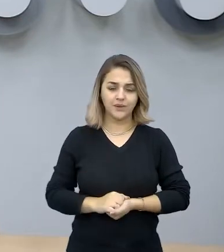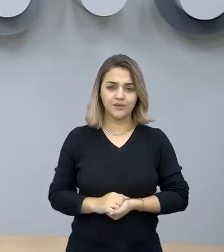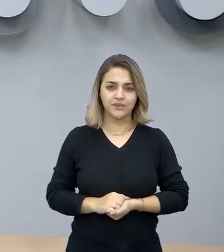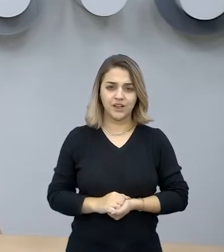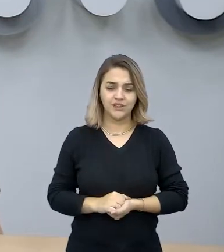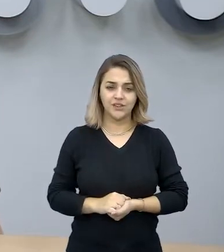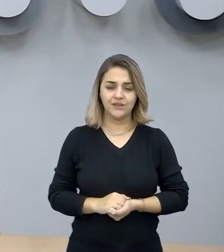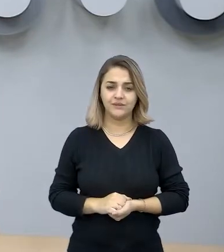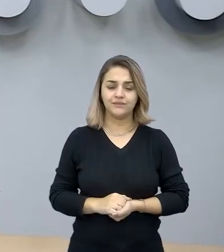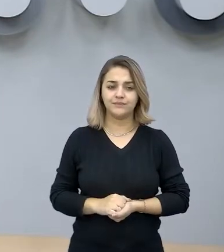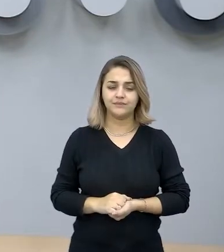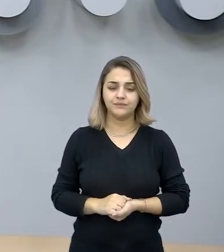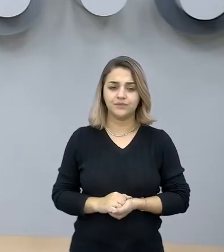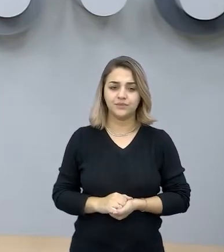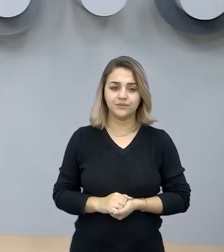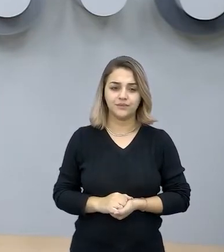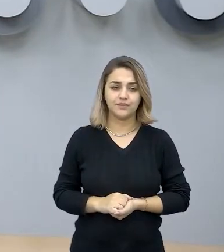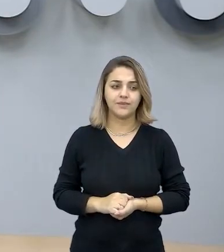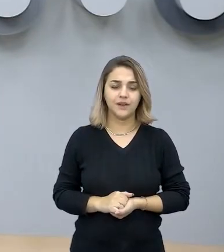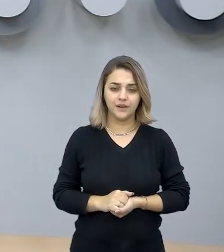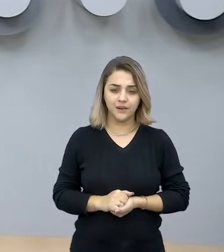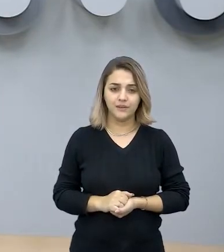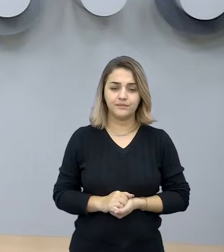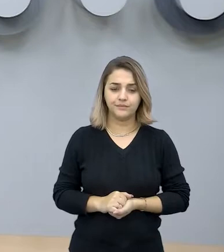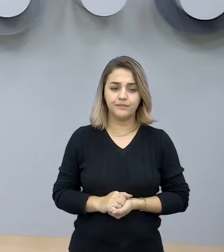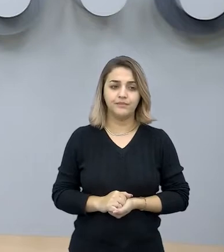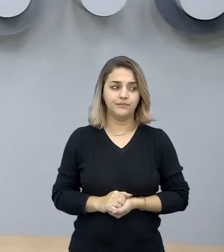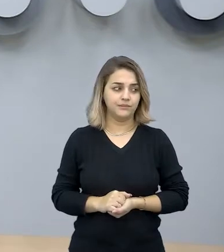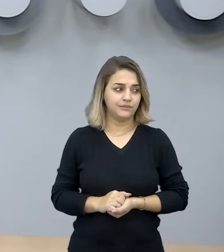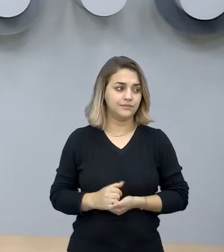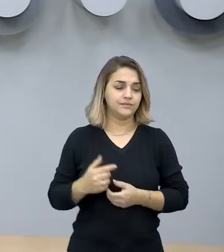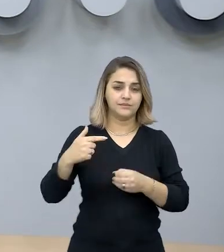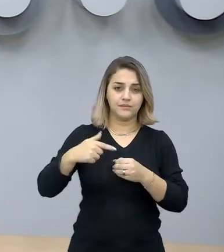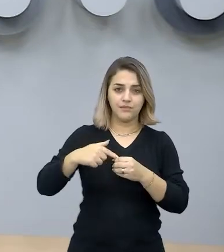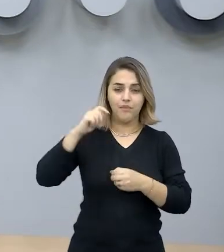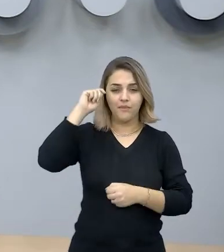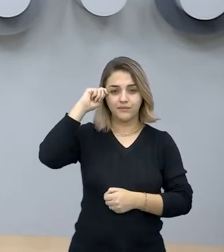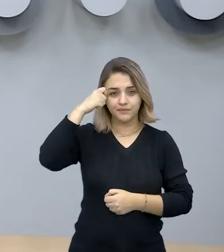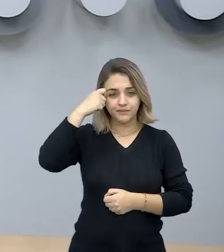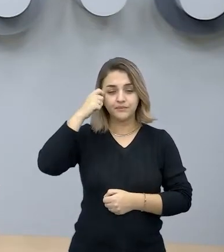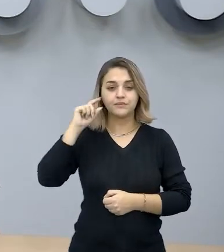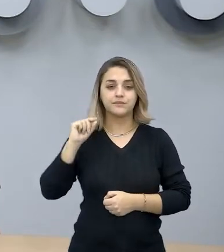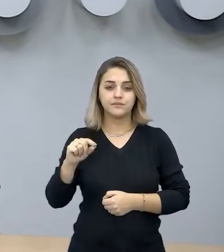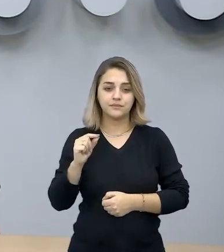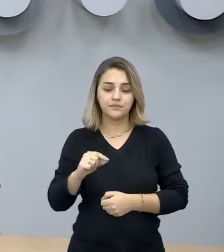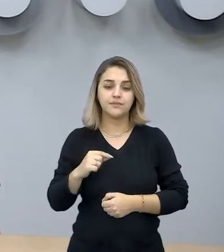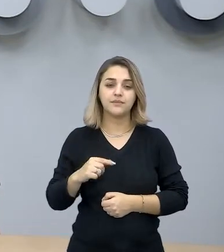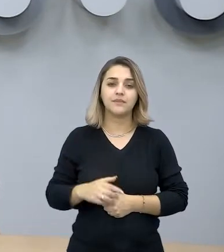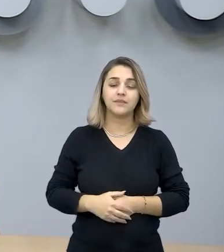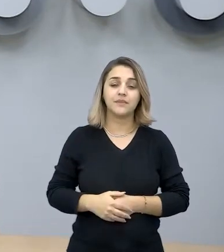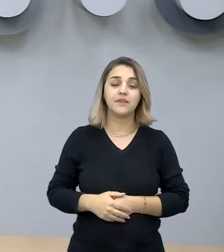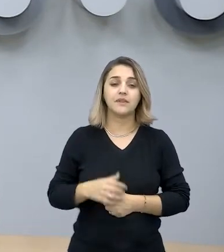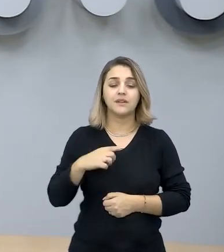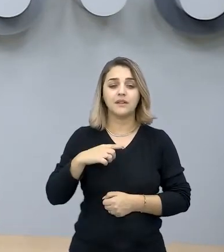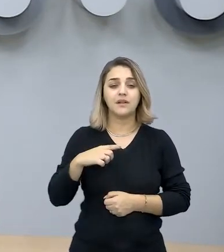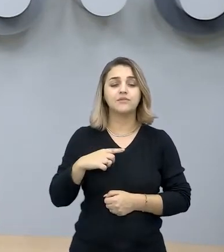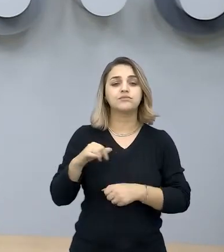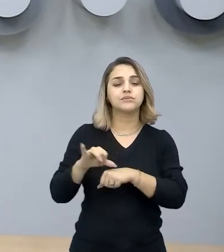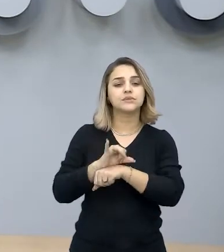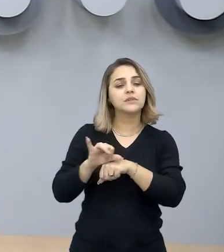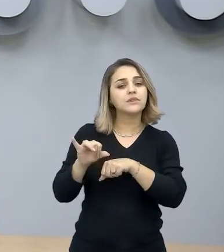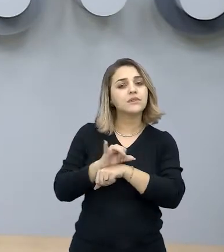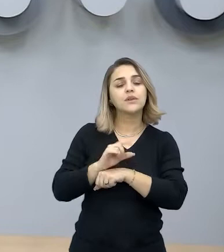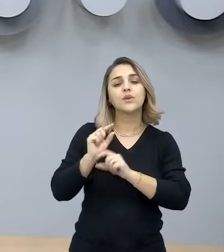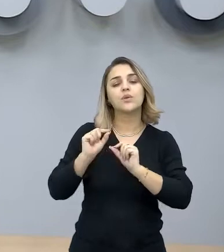Big Data é como se fosse o novo petróleo da economia e do capital, em grande medida, significa dizer que, olha